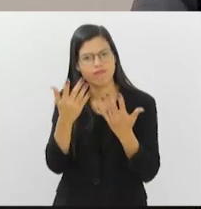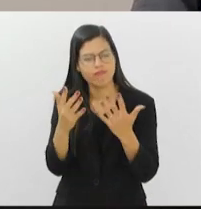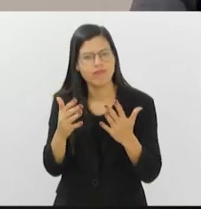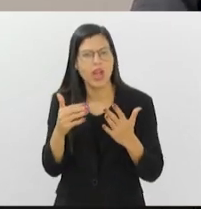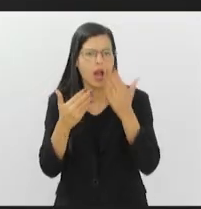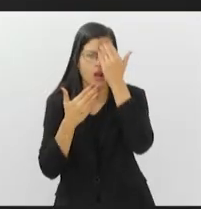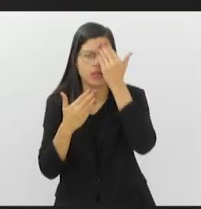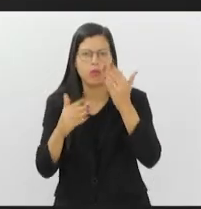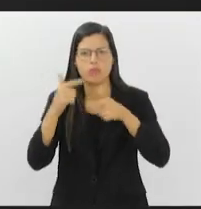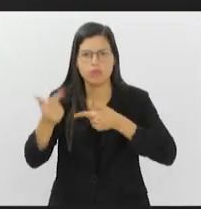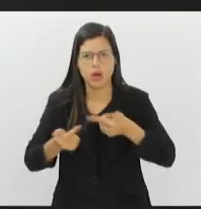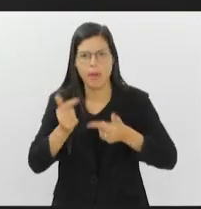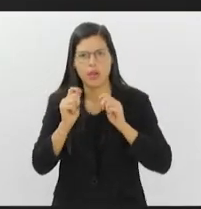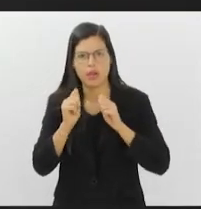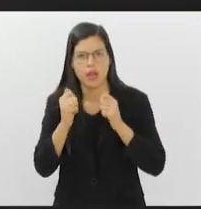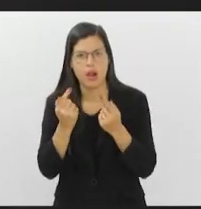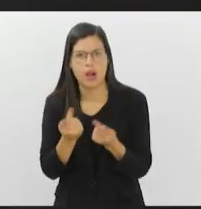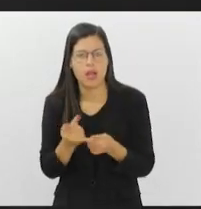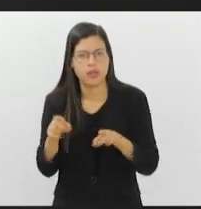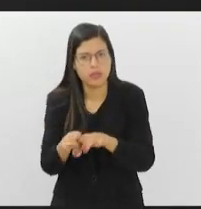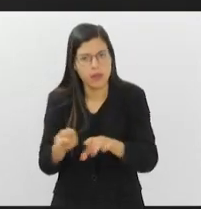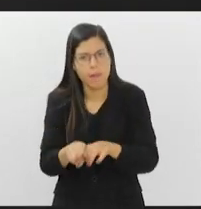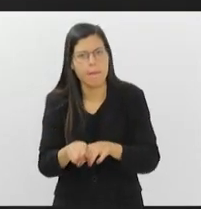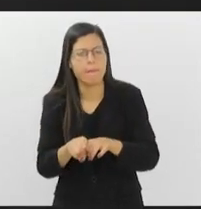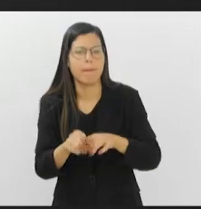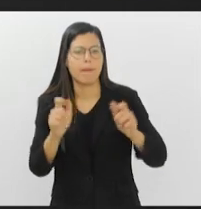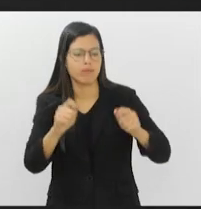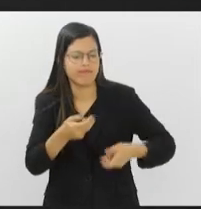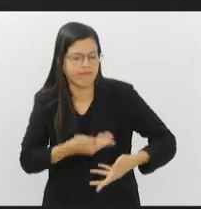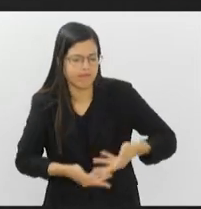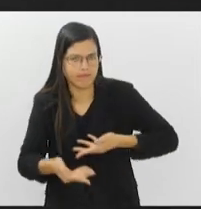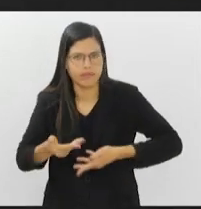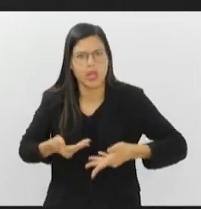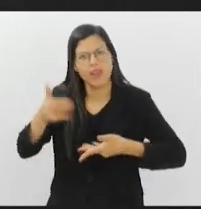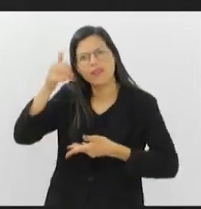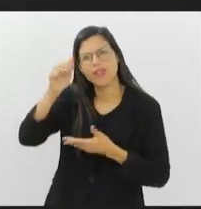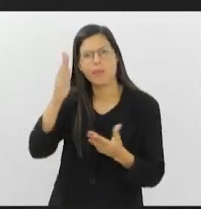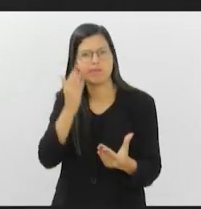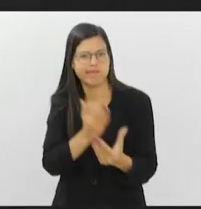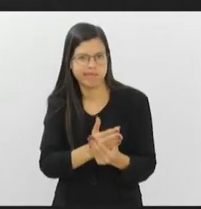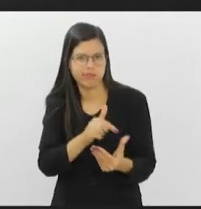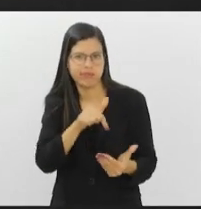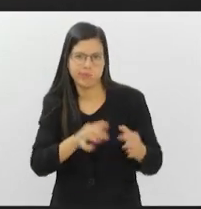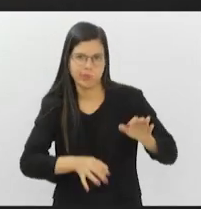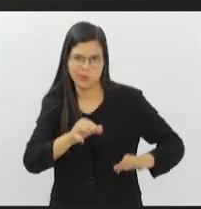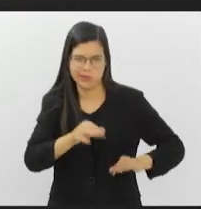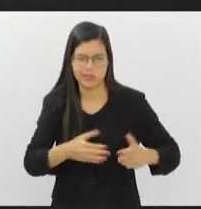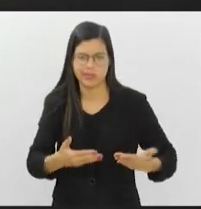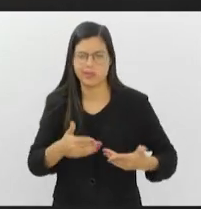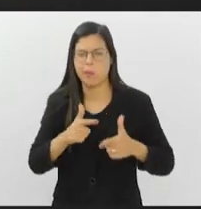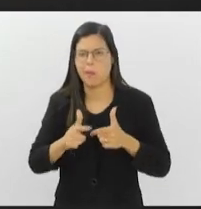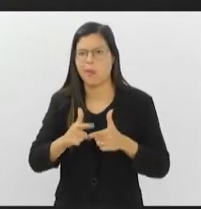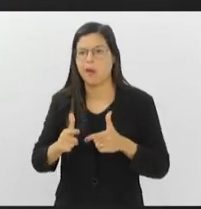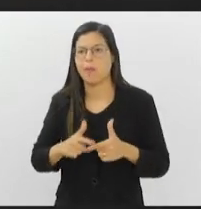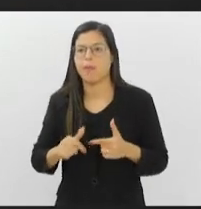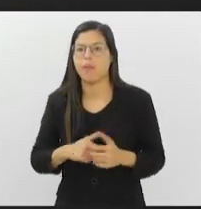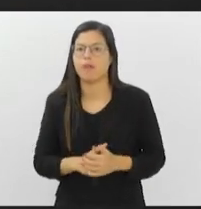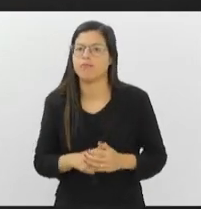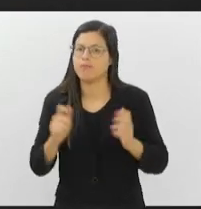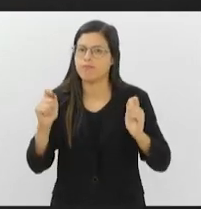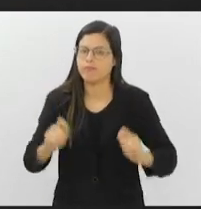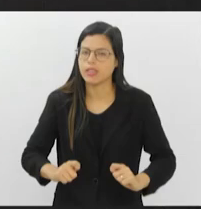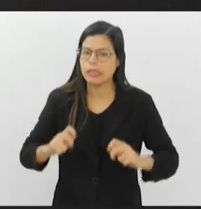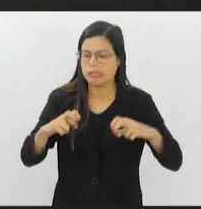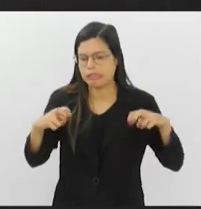Legislativa e a possibilidade do Diálogo sem judicializar o problema foi a possibilidade da gente sentar na mesma mesa com 10 nove